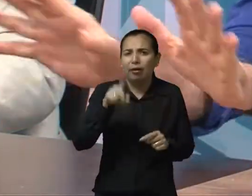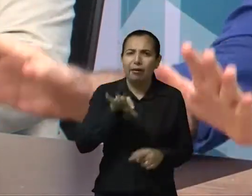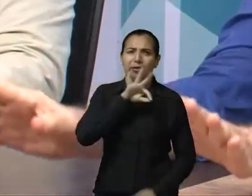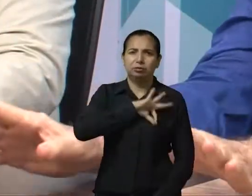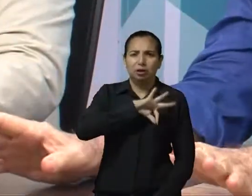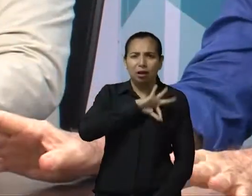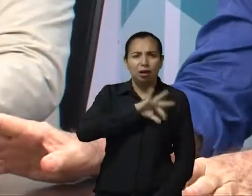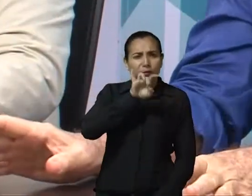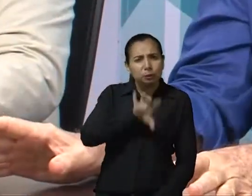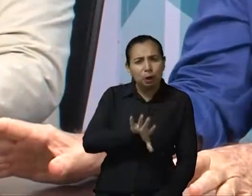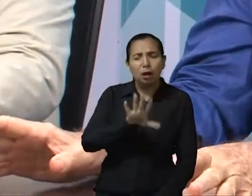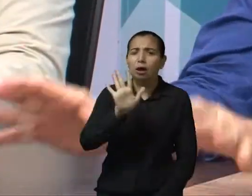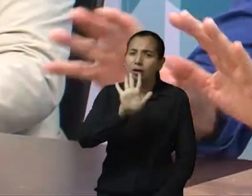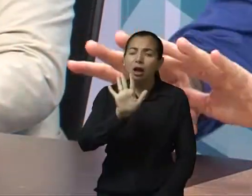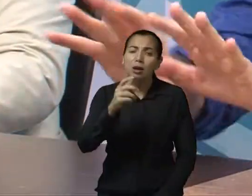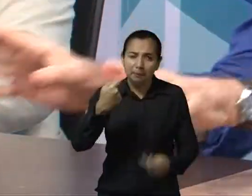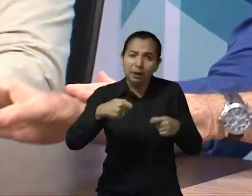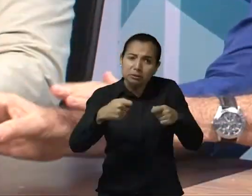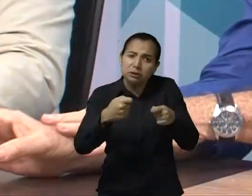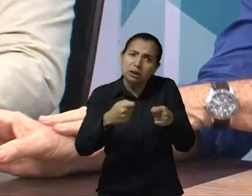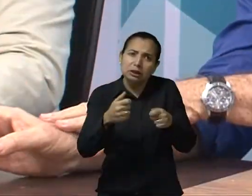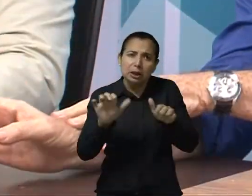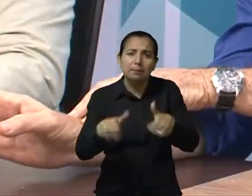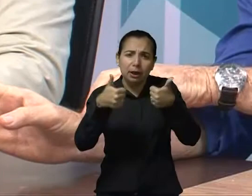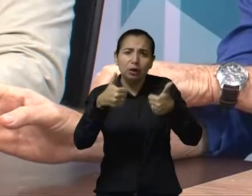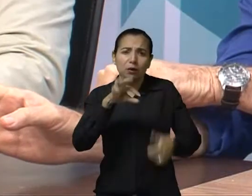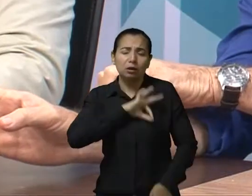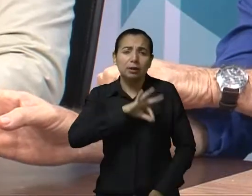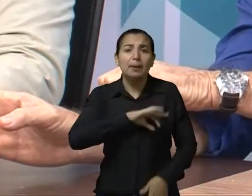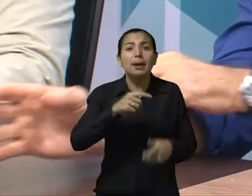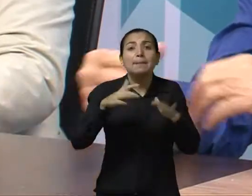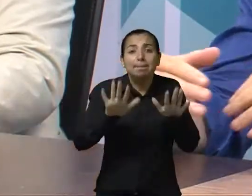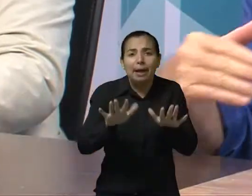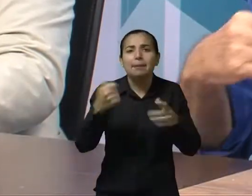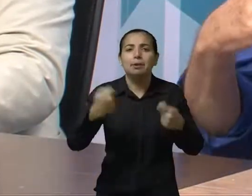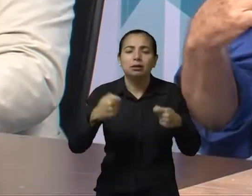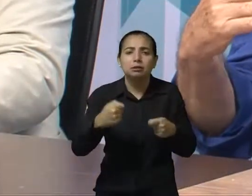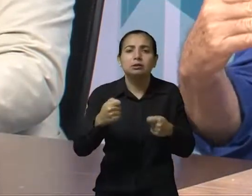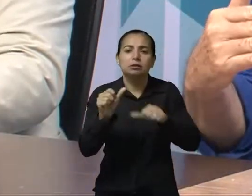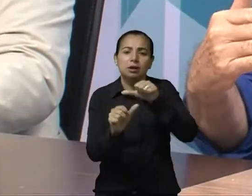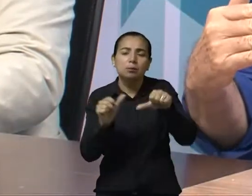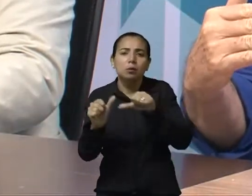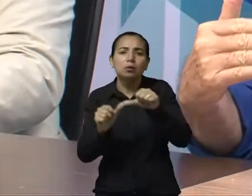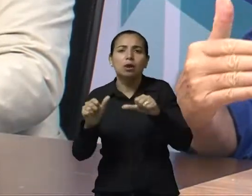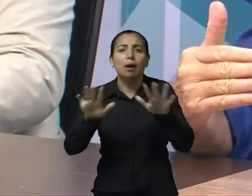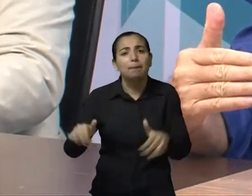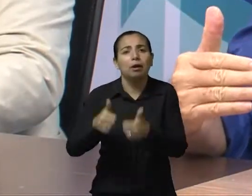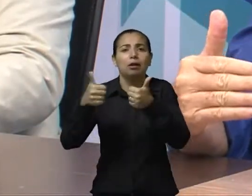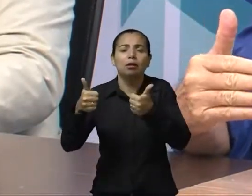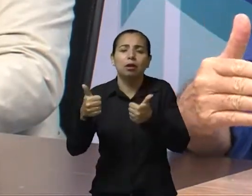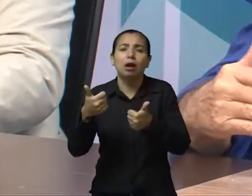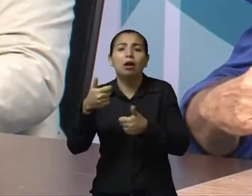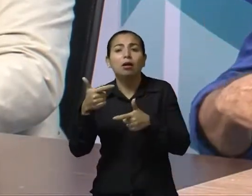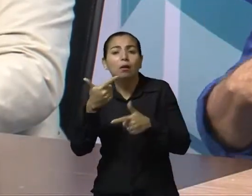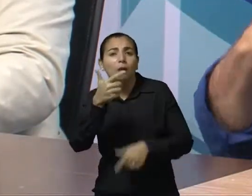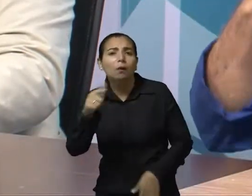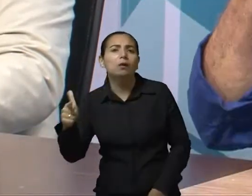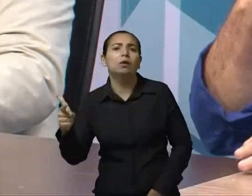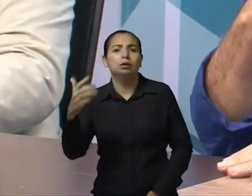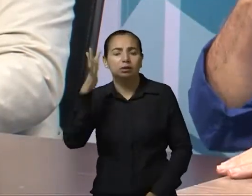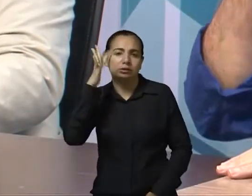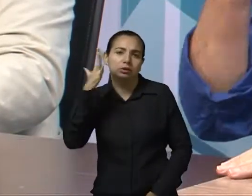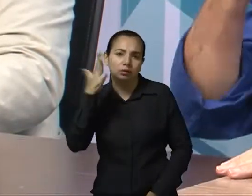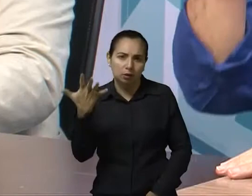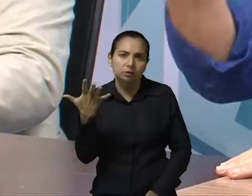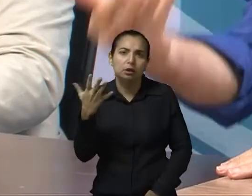bem, nós temos que melhorar o salário, mas nós temos que melhorar outras situações também. Então, eu acho que é mais uma questão